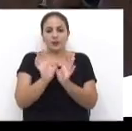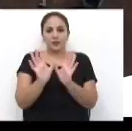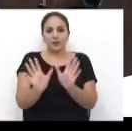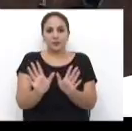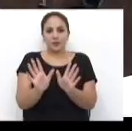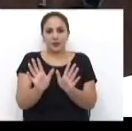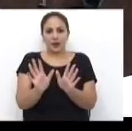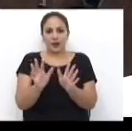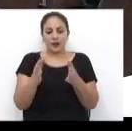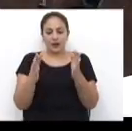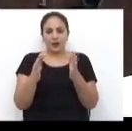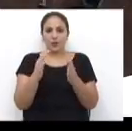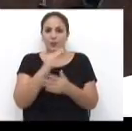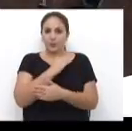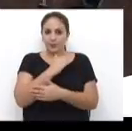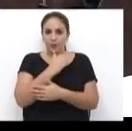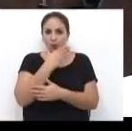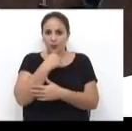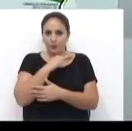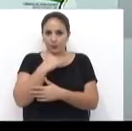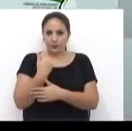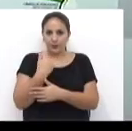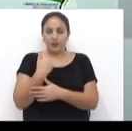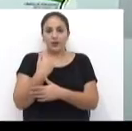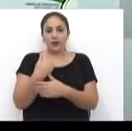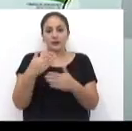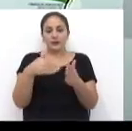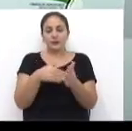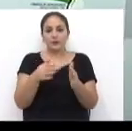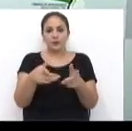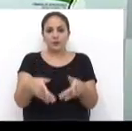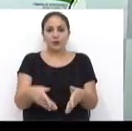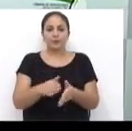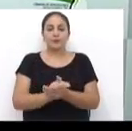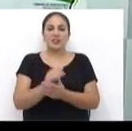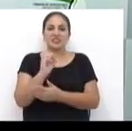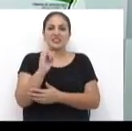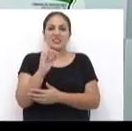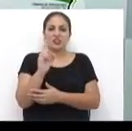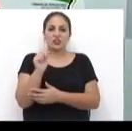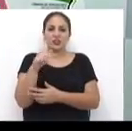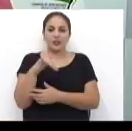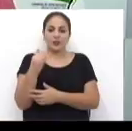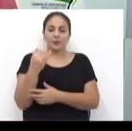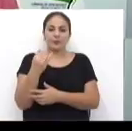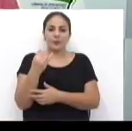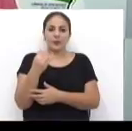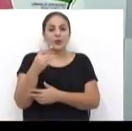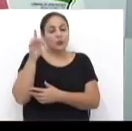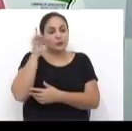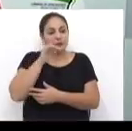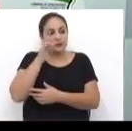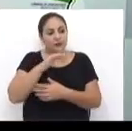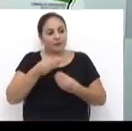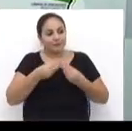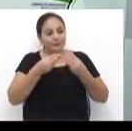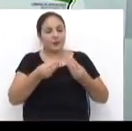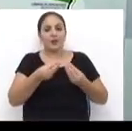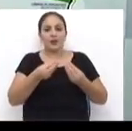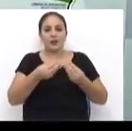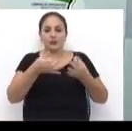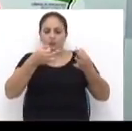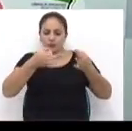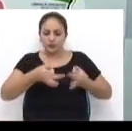horas pela liberação do corpo para o velório. Sidney Brito Nascimento, um homem que deveria pelo menos ter a dignidade